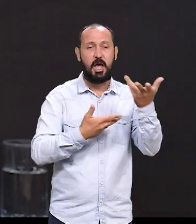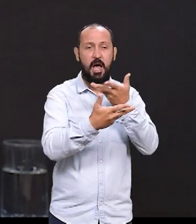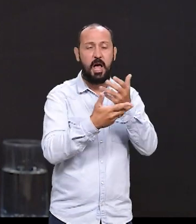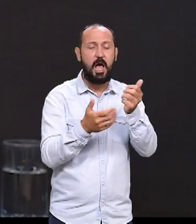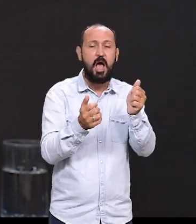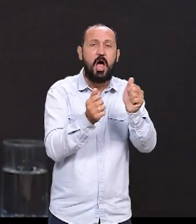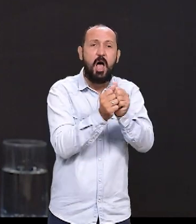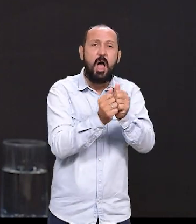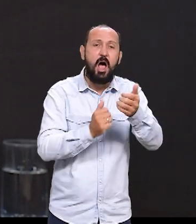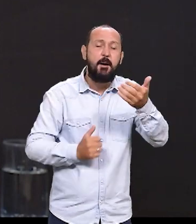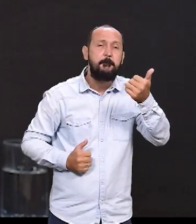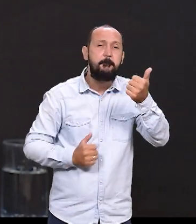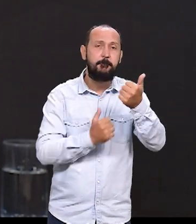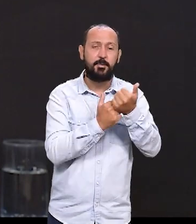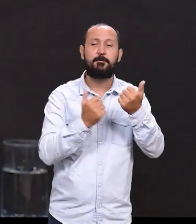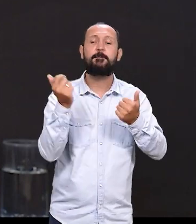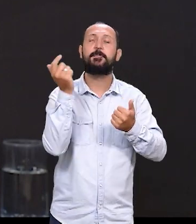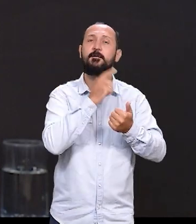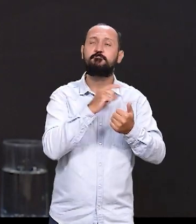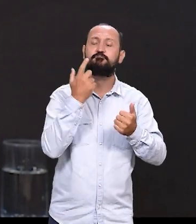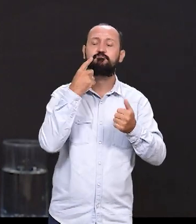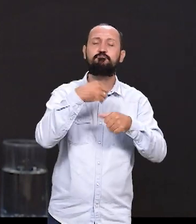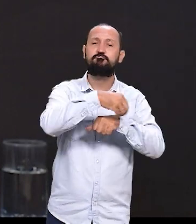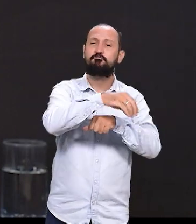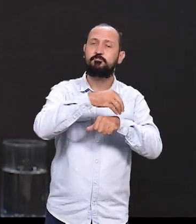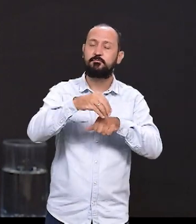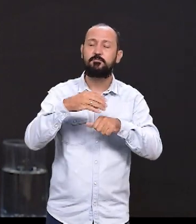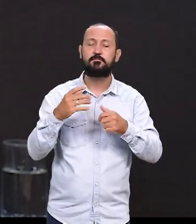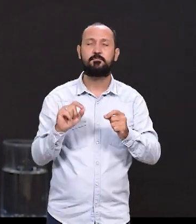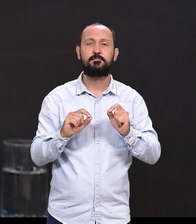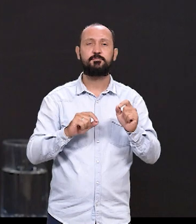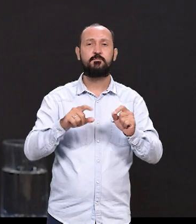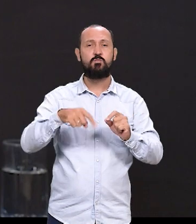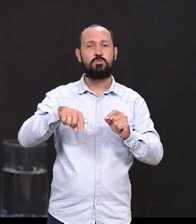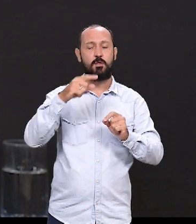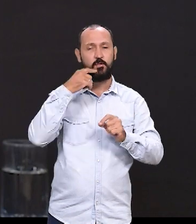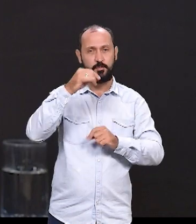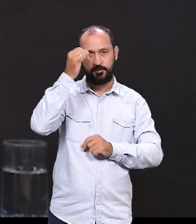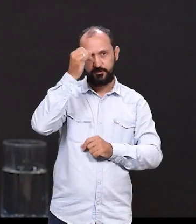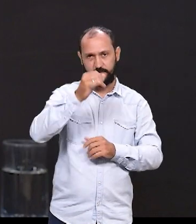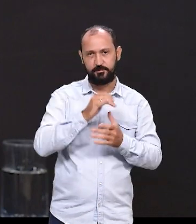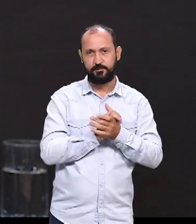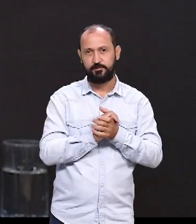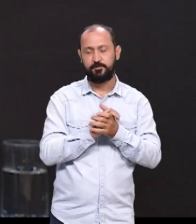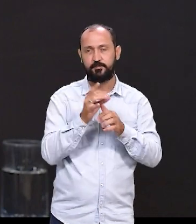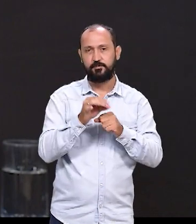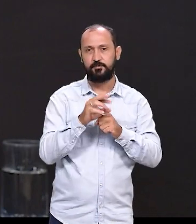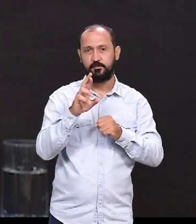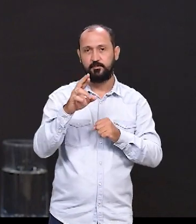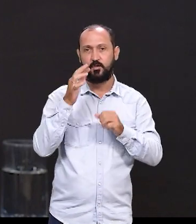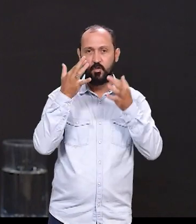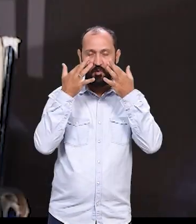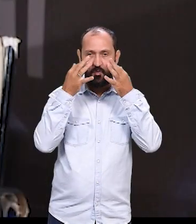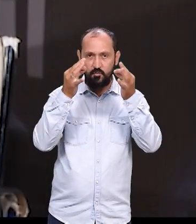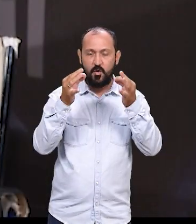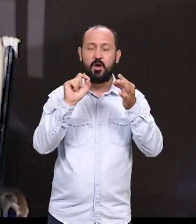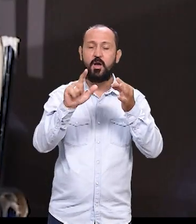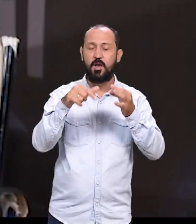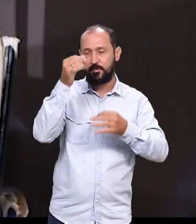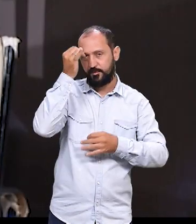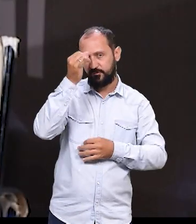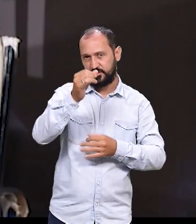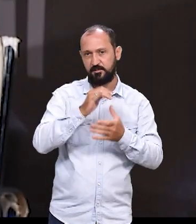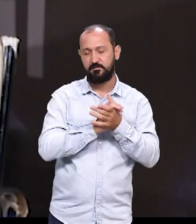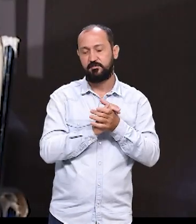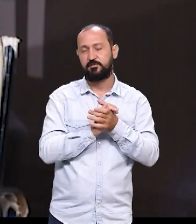tem que eh ter essa rede de apoio de força para que a gente possa levar pro máximo de pessoas possível a nossa prevenção e Doutor